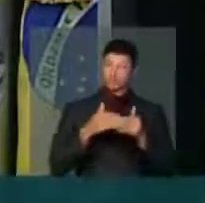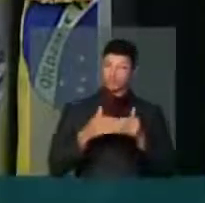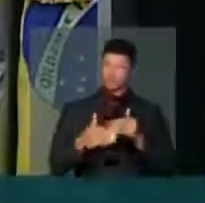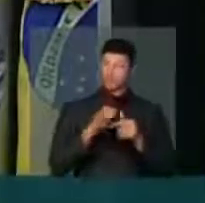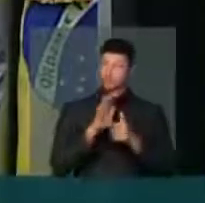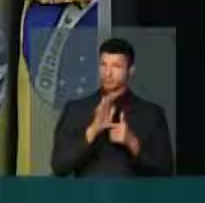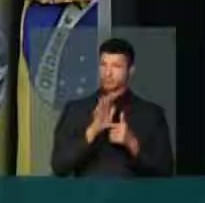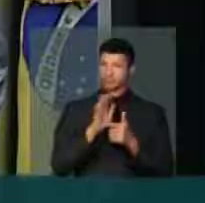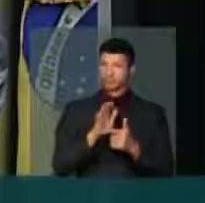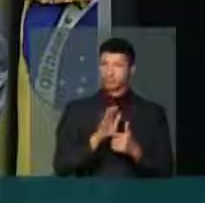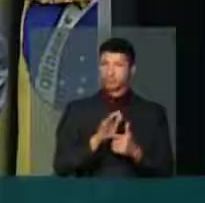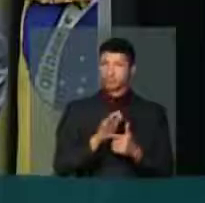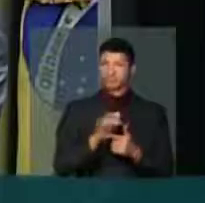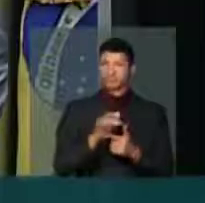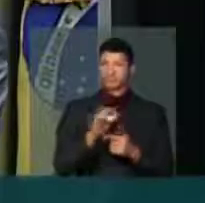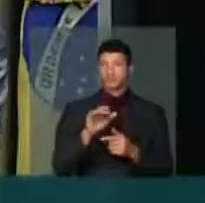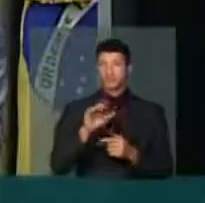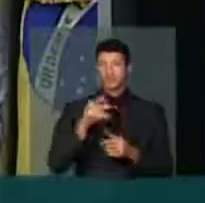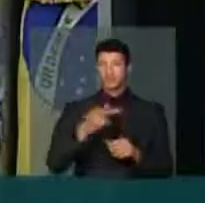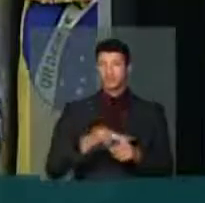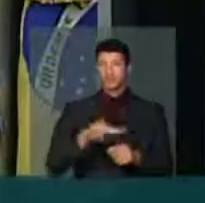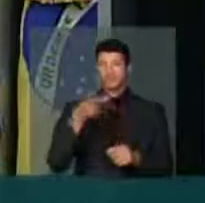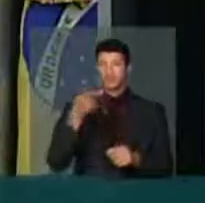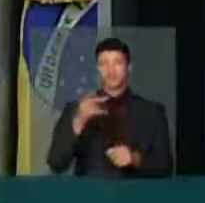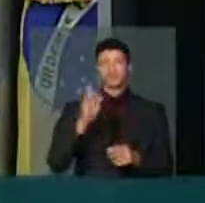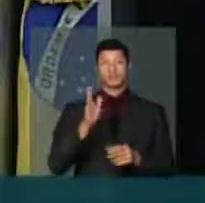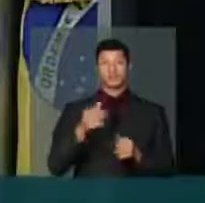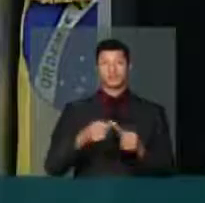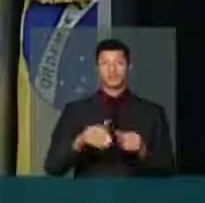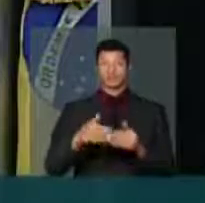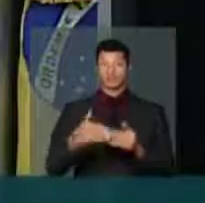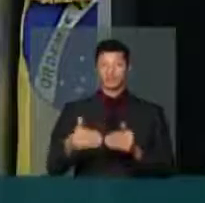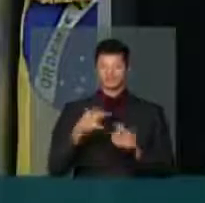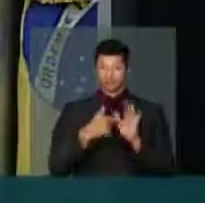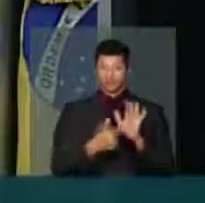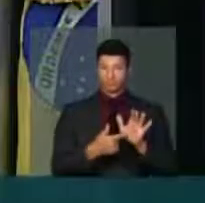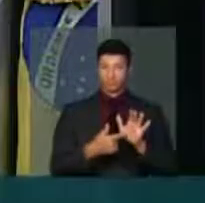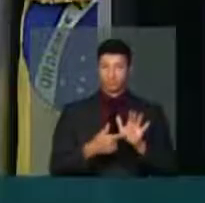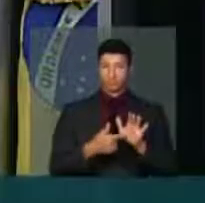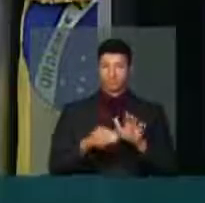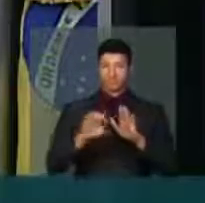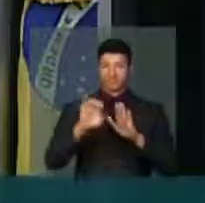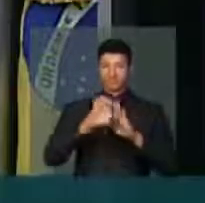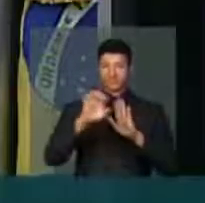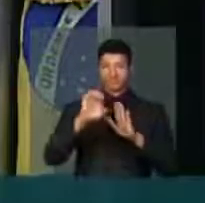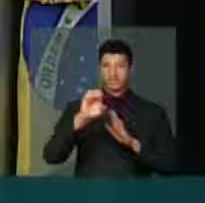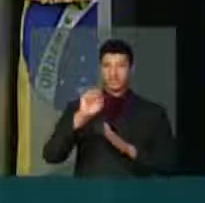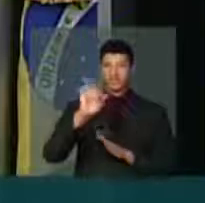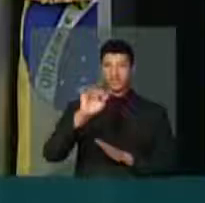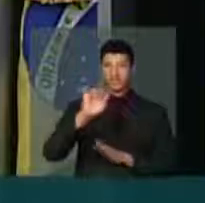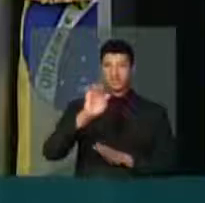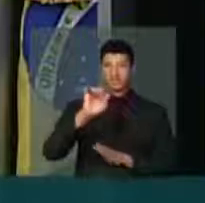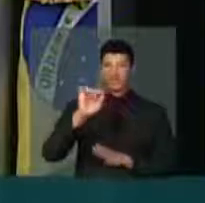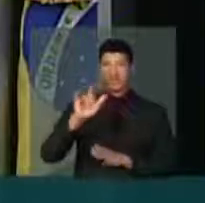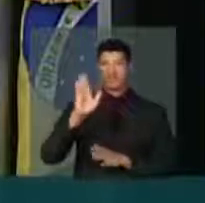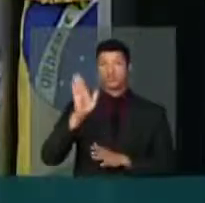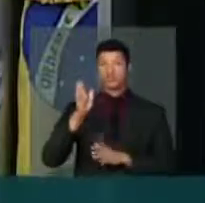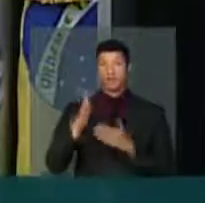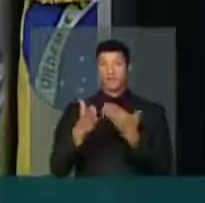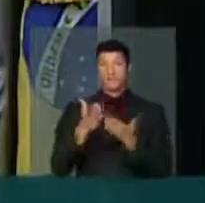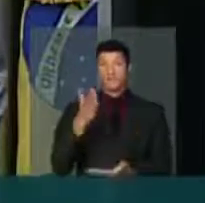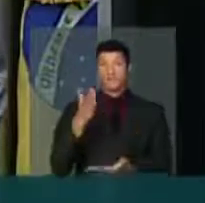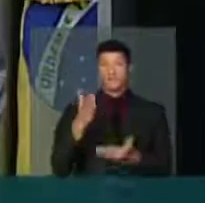sintomas do achincalhe da Petrobras estão aí. A estatal já